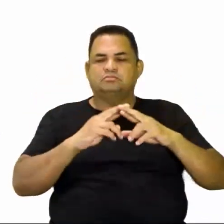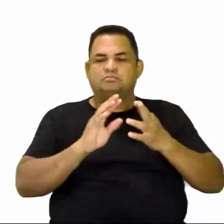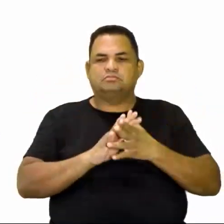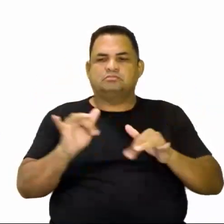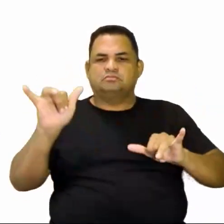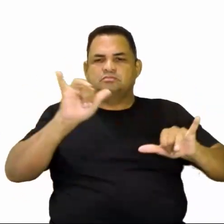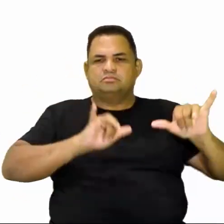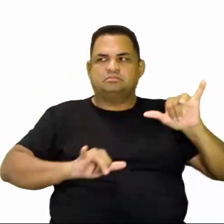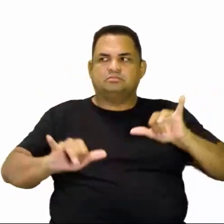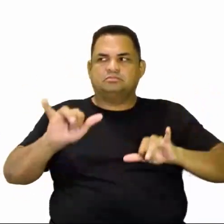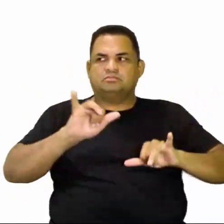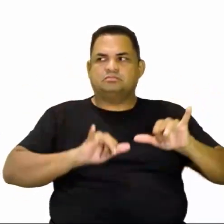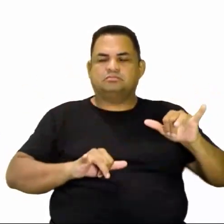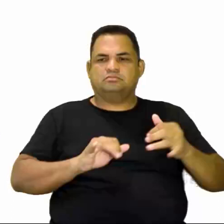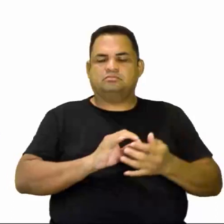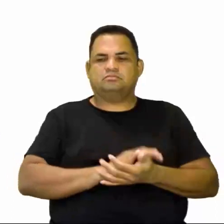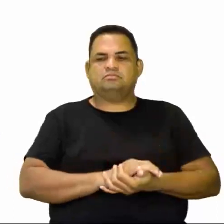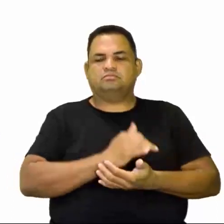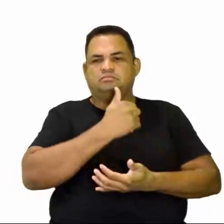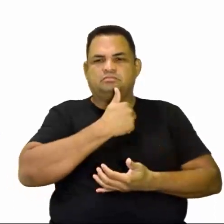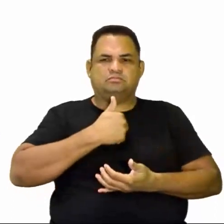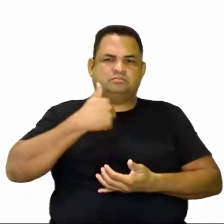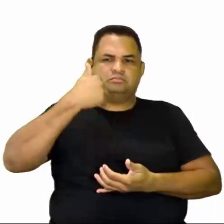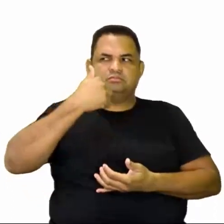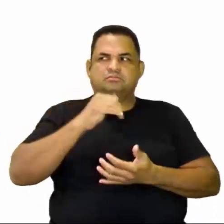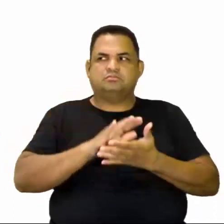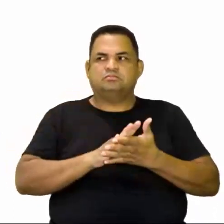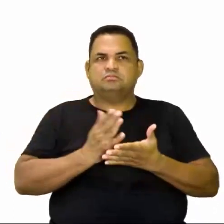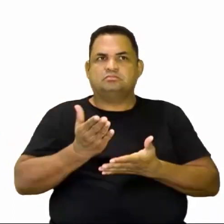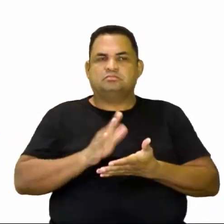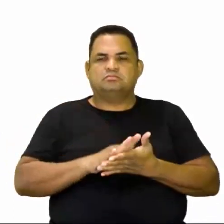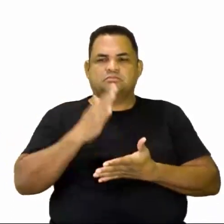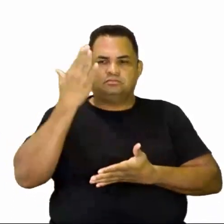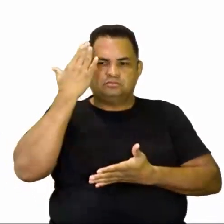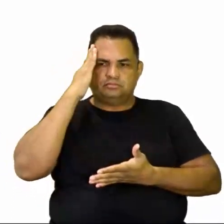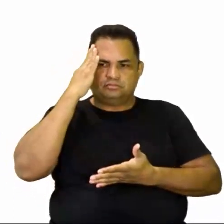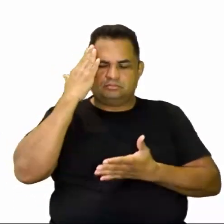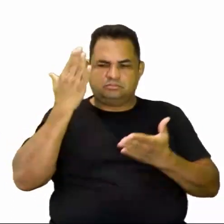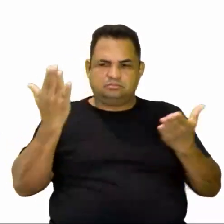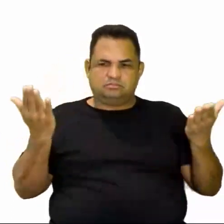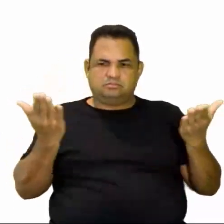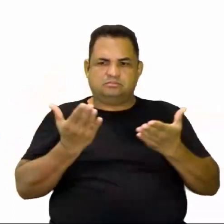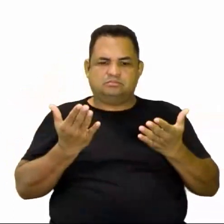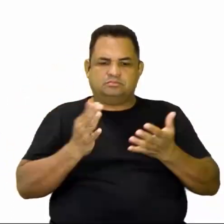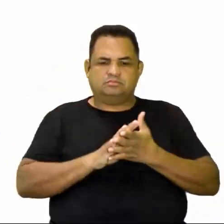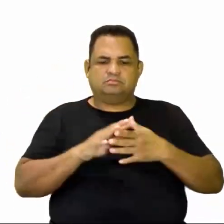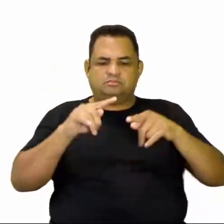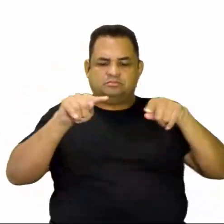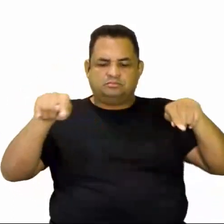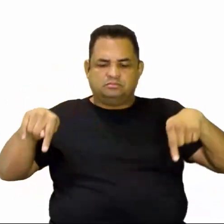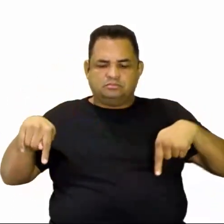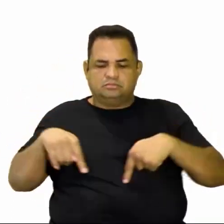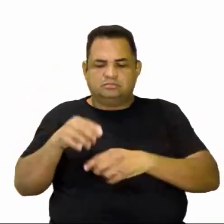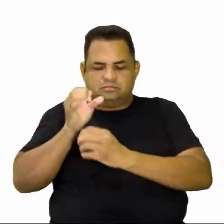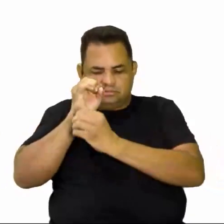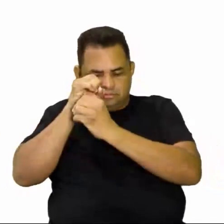a reação de dupla troca. E melhor ainda para você entender, vamos agora no laboratório para